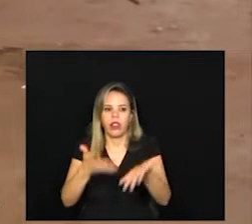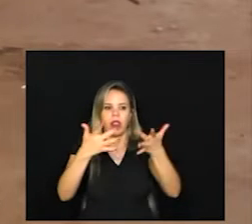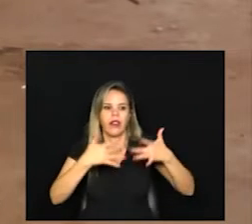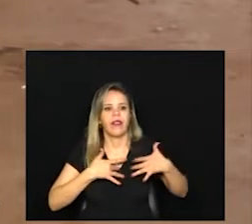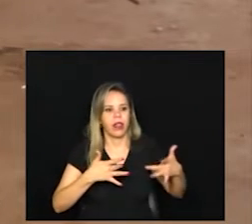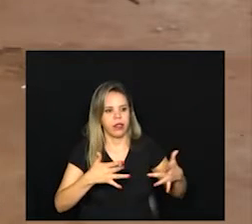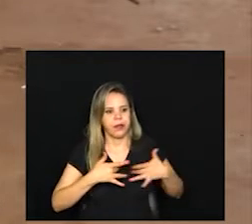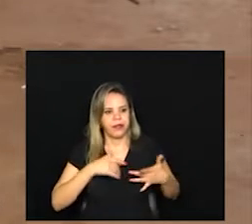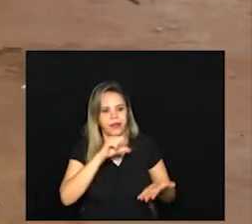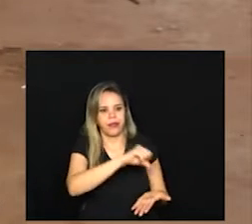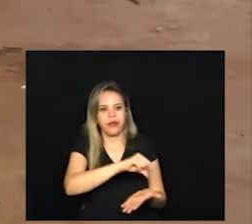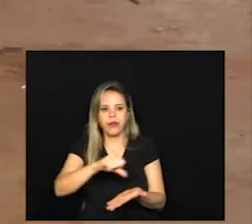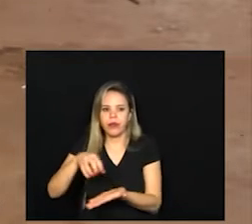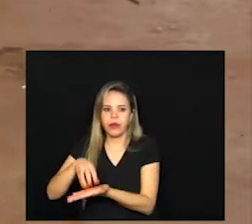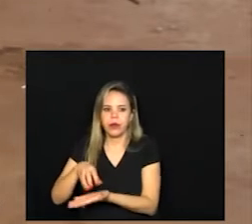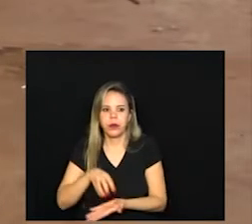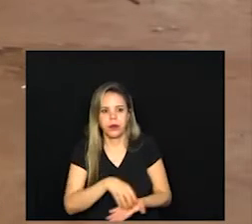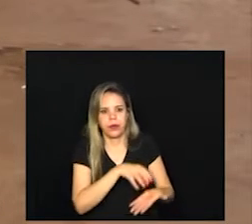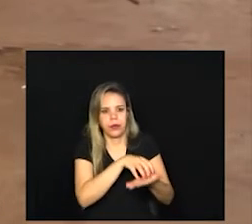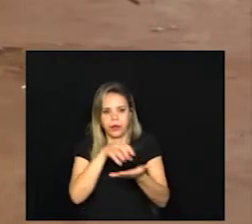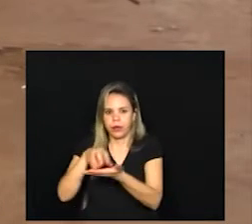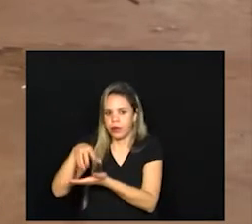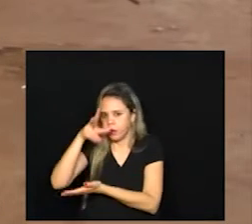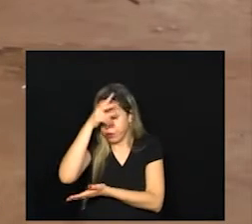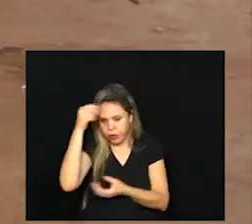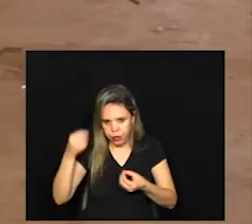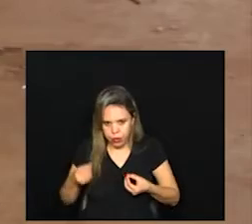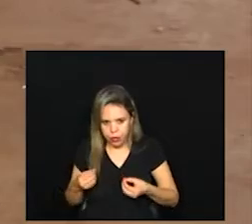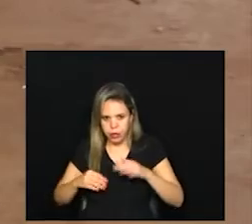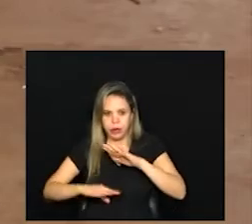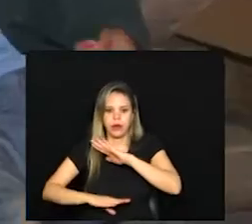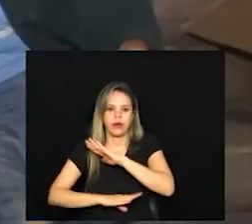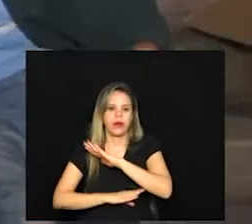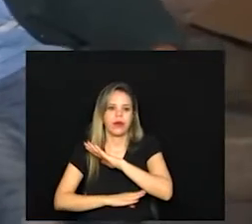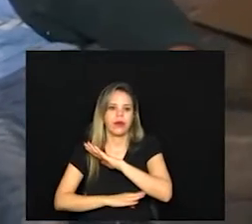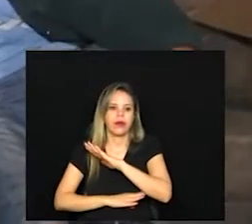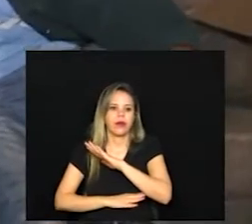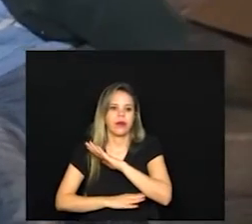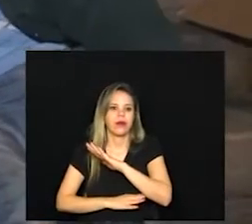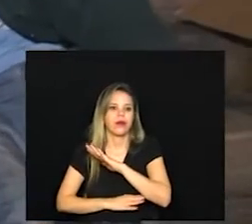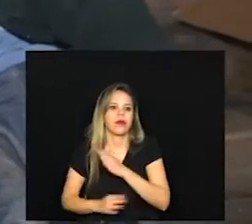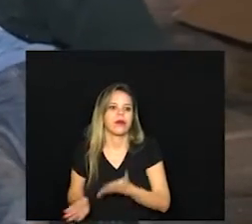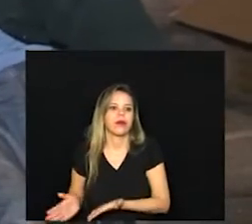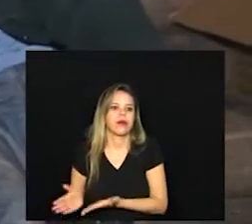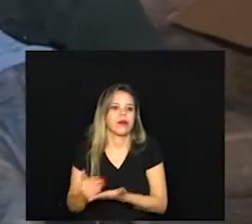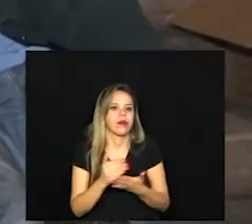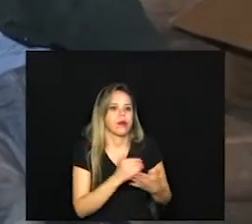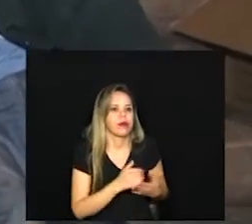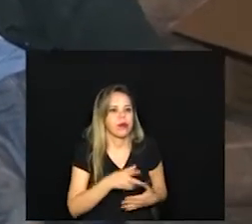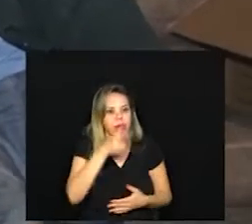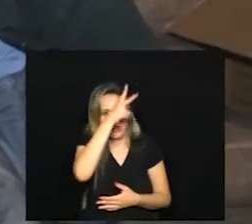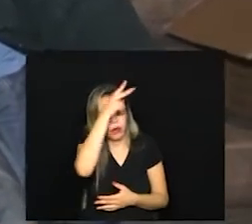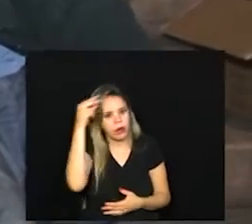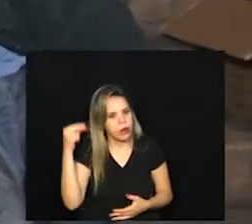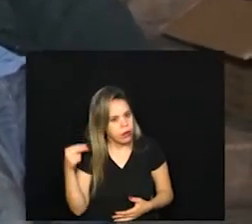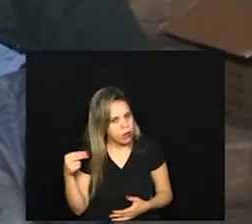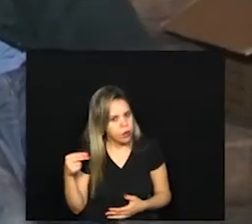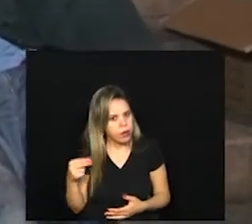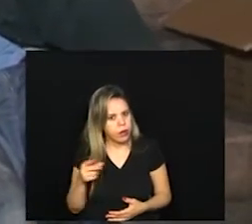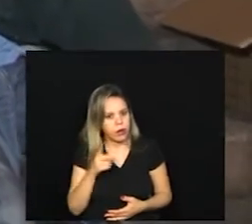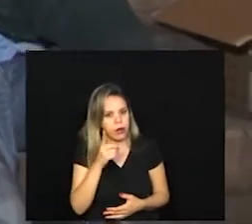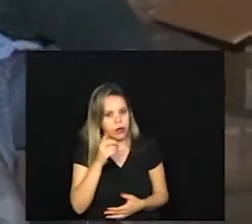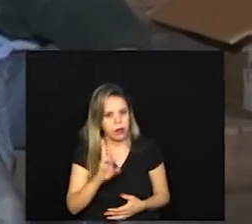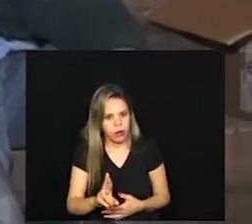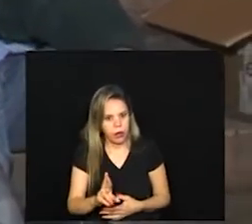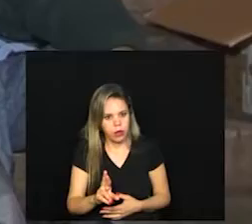os espaços públicos, né, os espaços públicos, Câmara Municipal faz a arrecadação, a Prefeitura, os